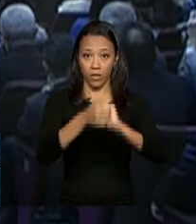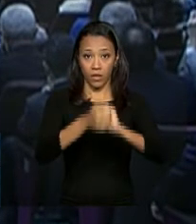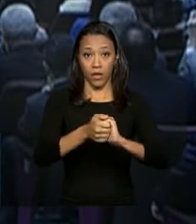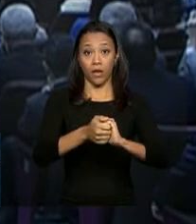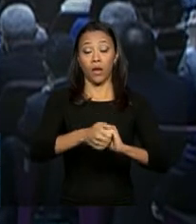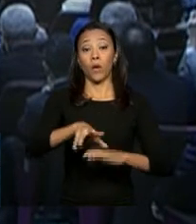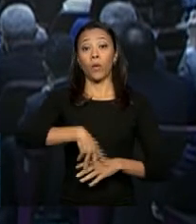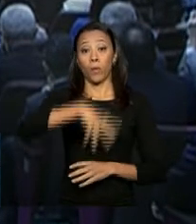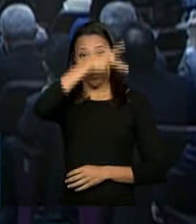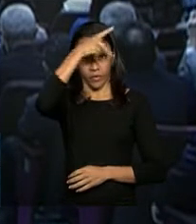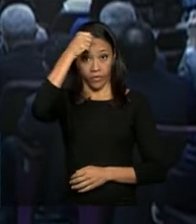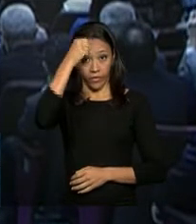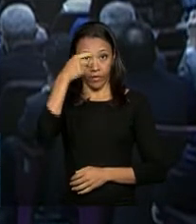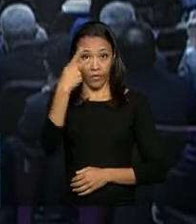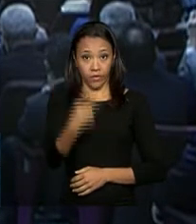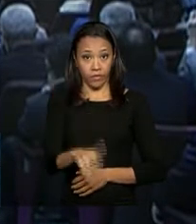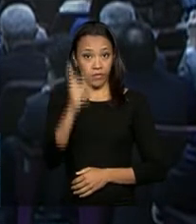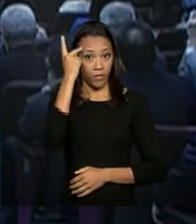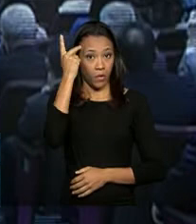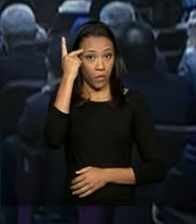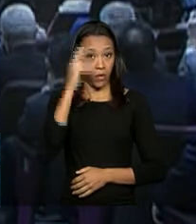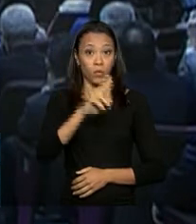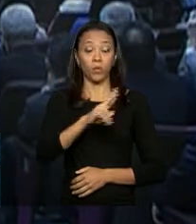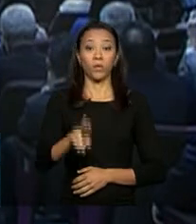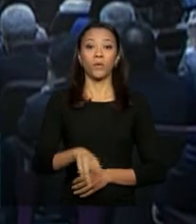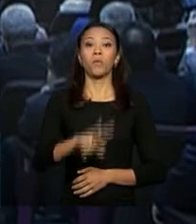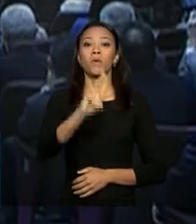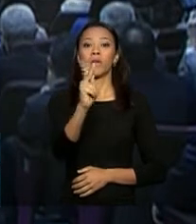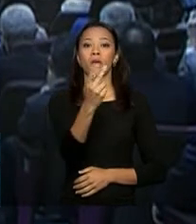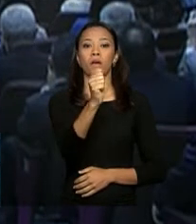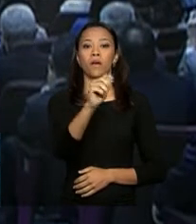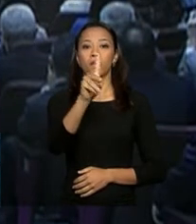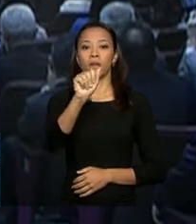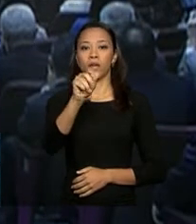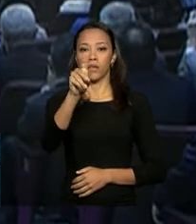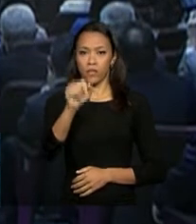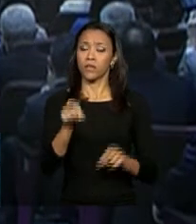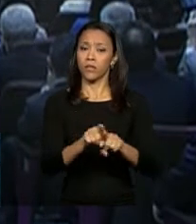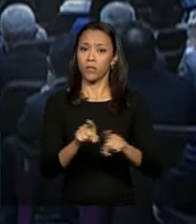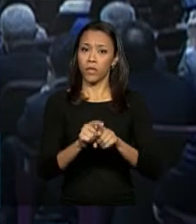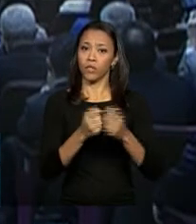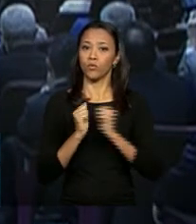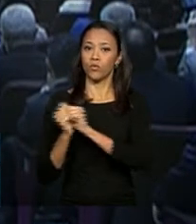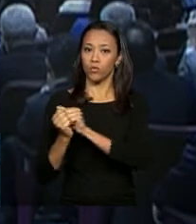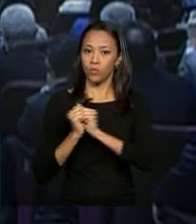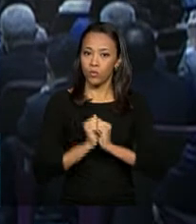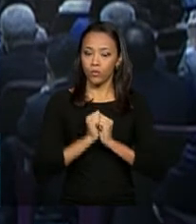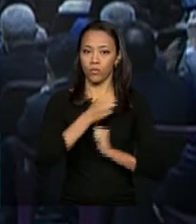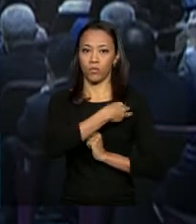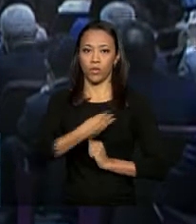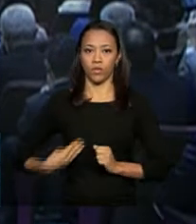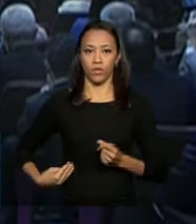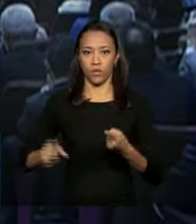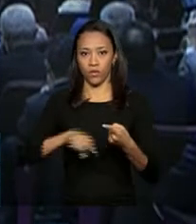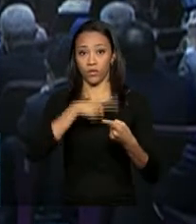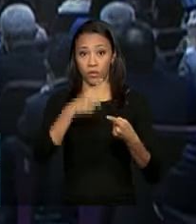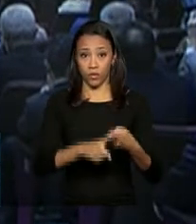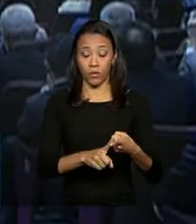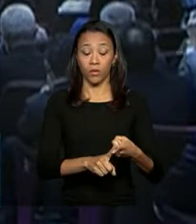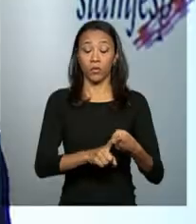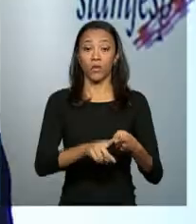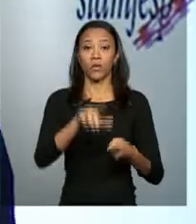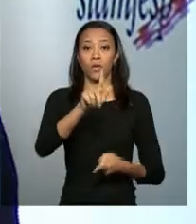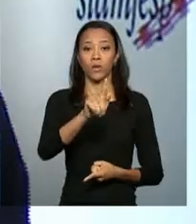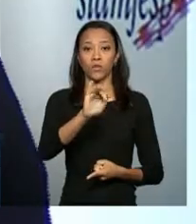Paulo, Fernando Haddad. Cumprimentar os ministros que me acompanham. O ministro Gilberto Kassab,